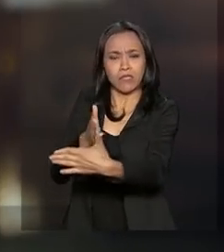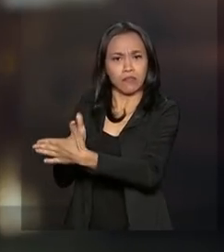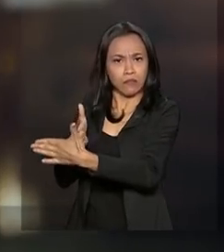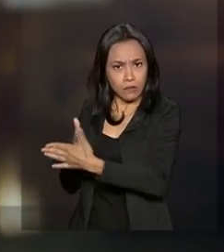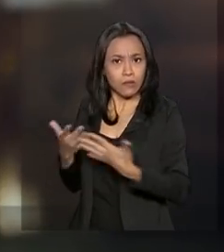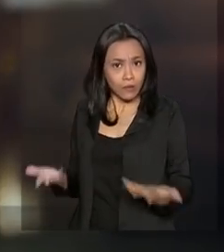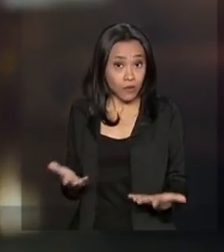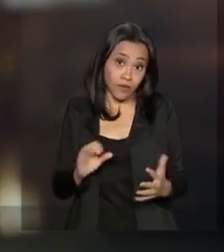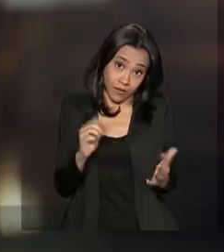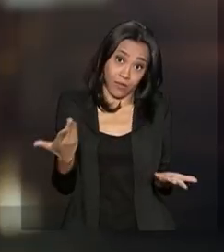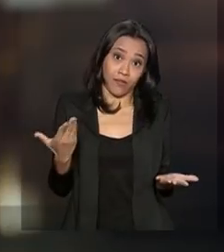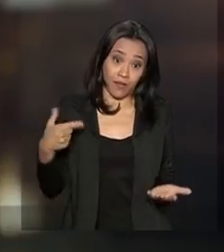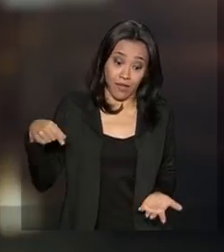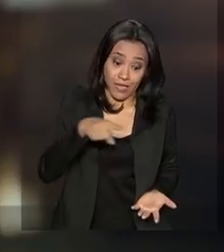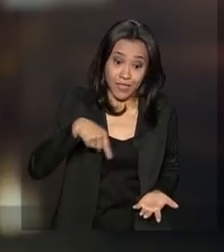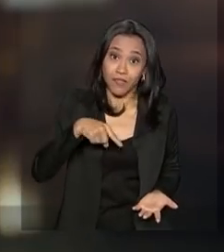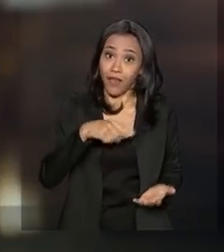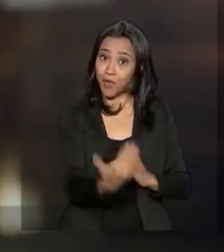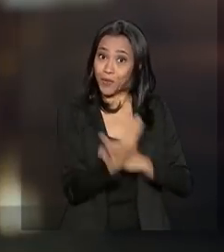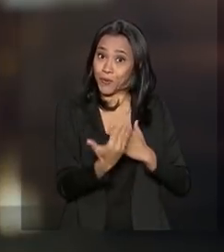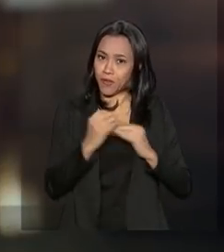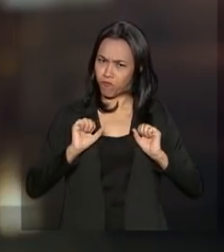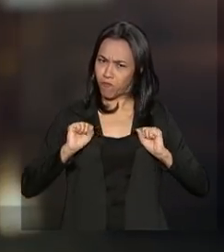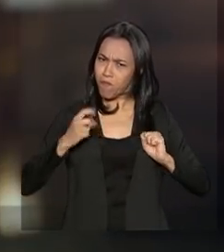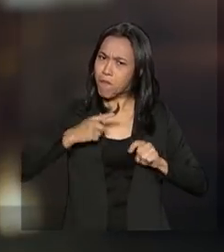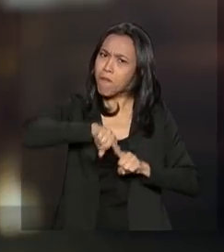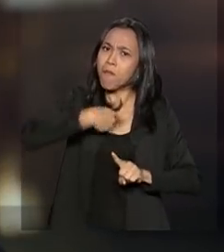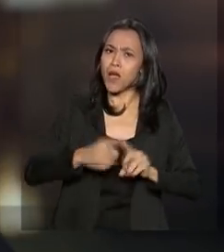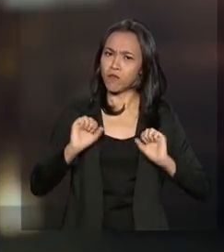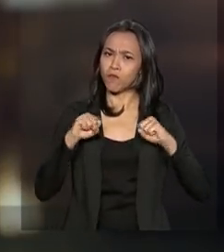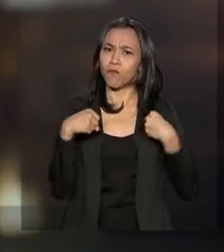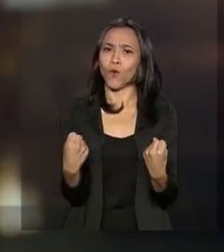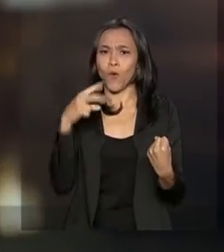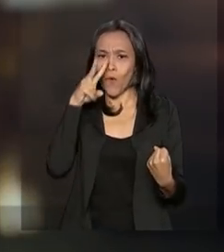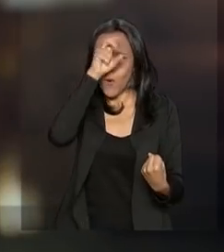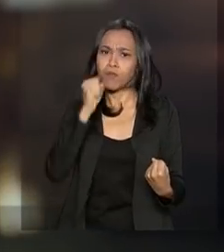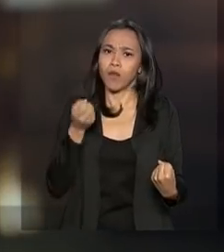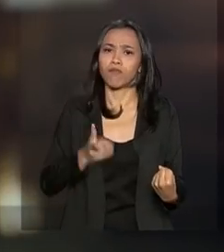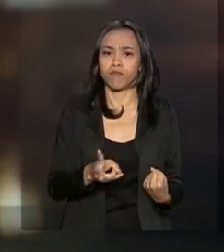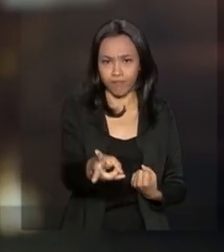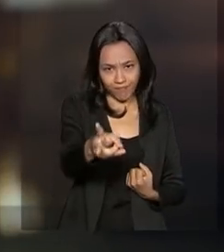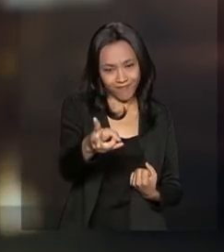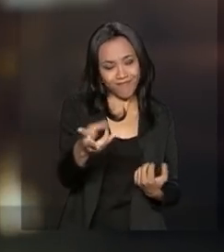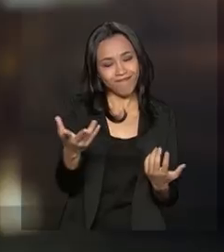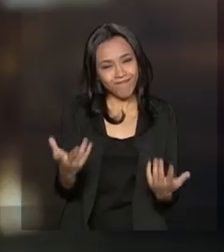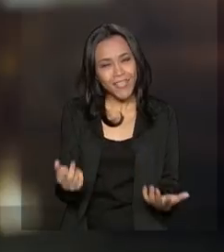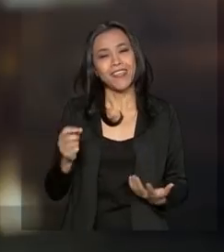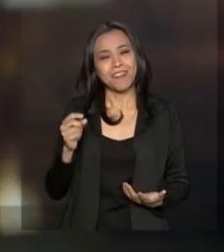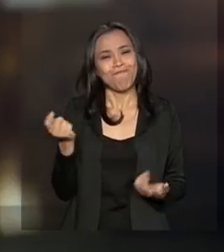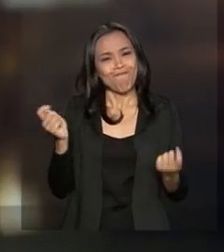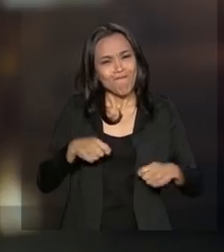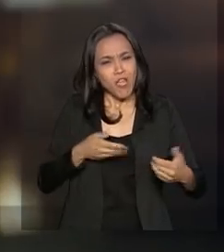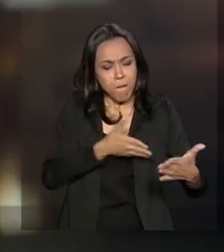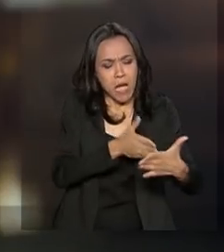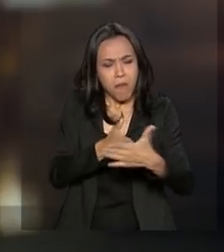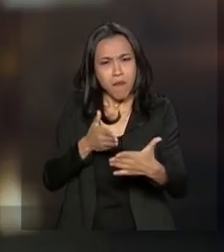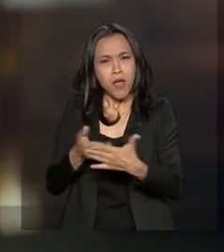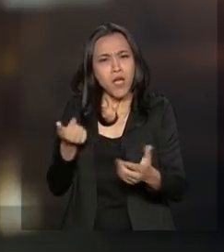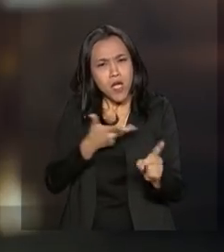impostas. Aliás, foi o que me deu ainda mais força para seguir em frente. Valeu cada obstáculo